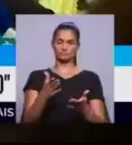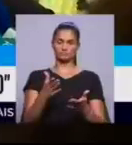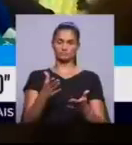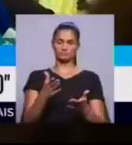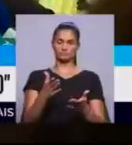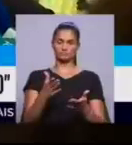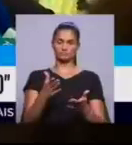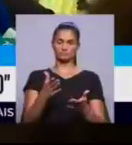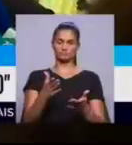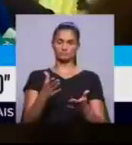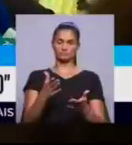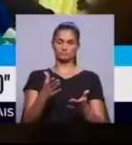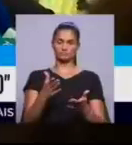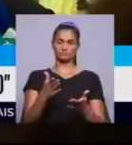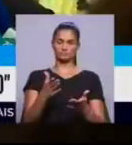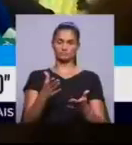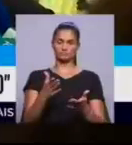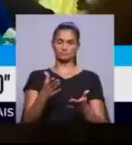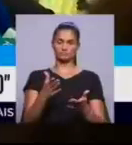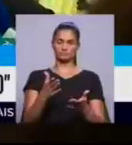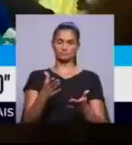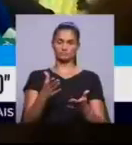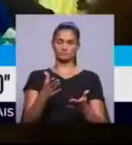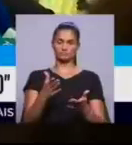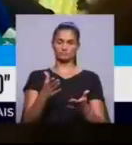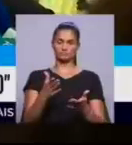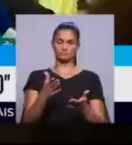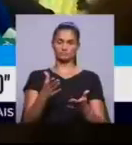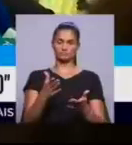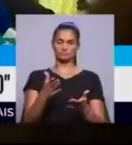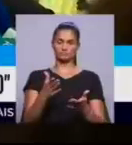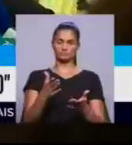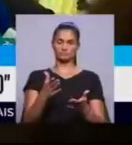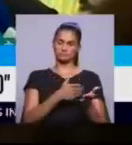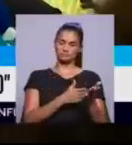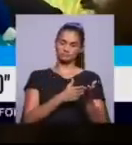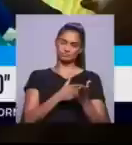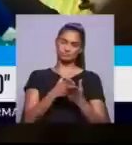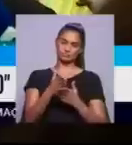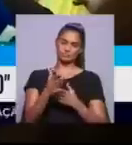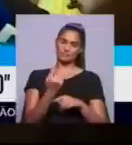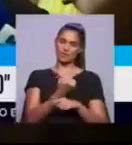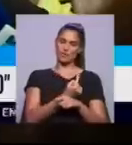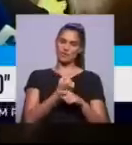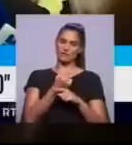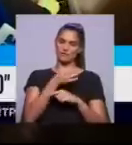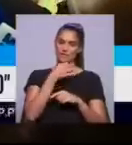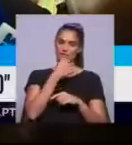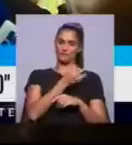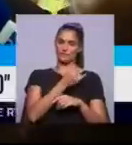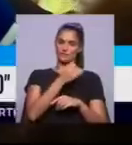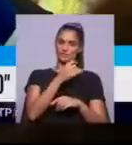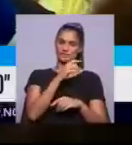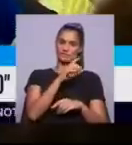o governo permitiu-se fazer um plano com adrienal é inacreditável não é isto é inacreditável